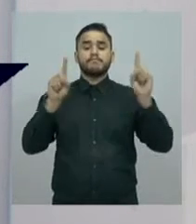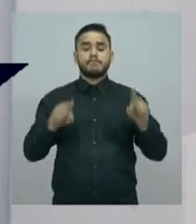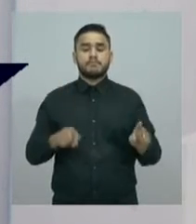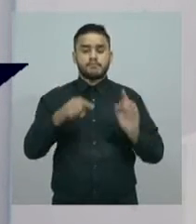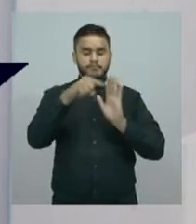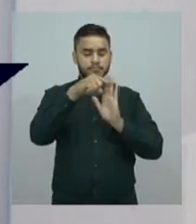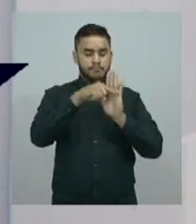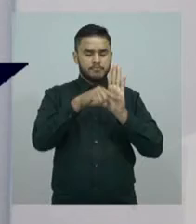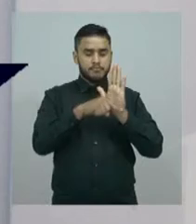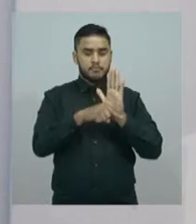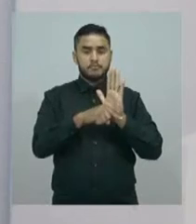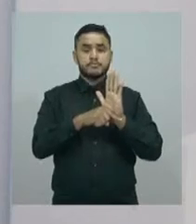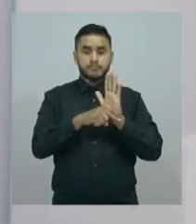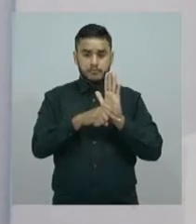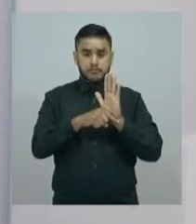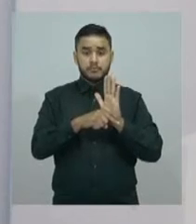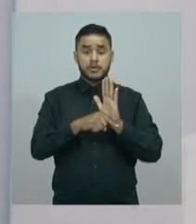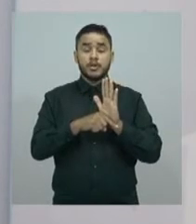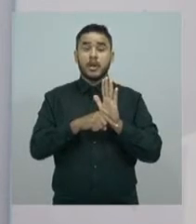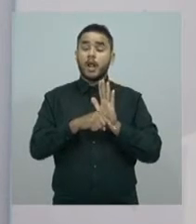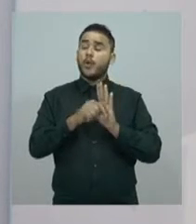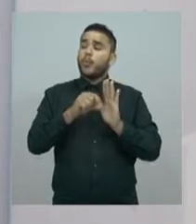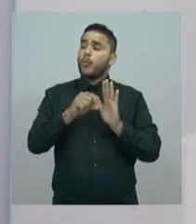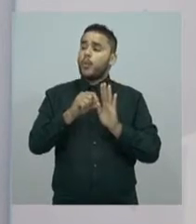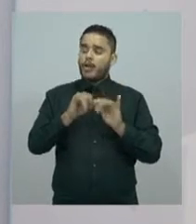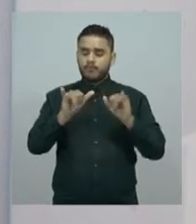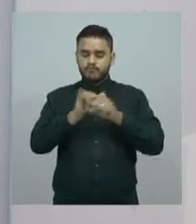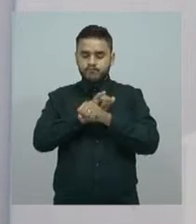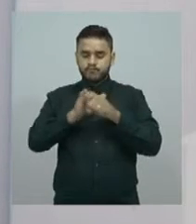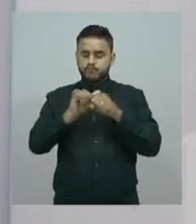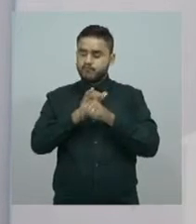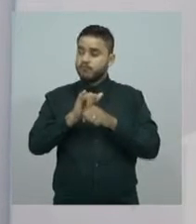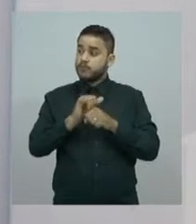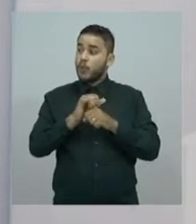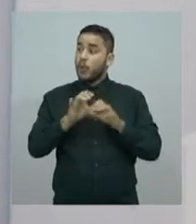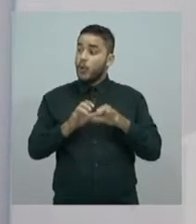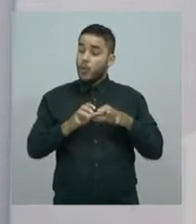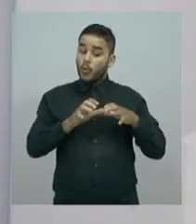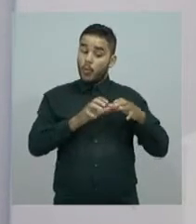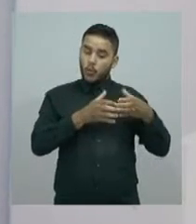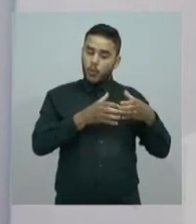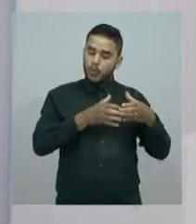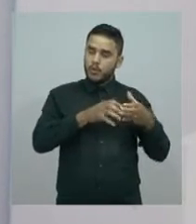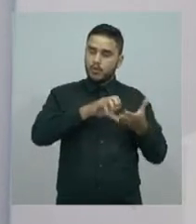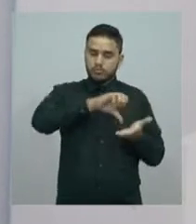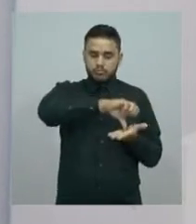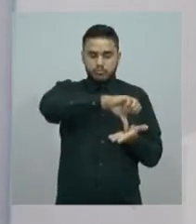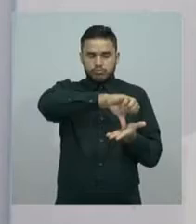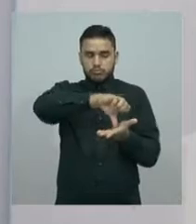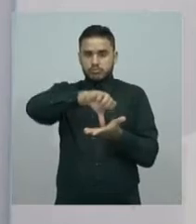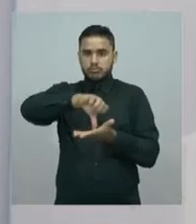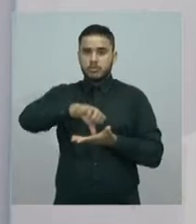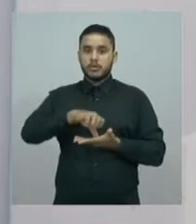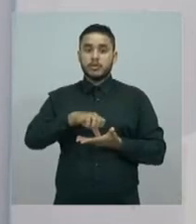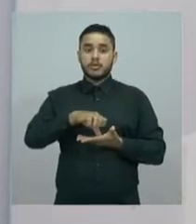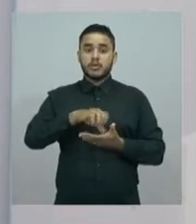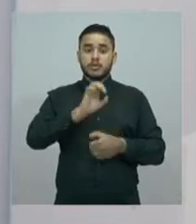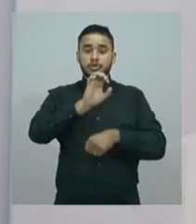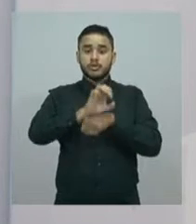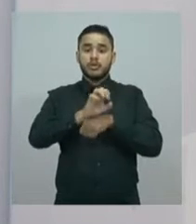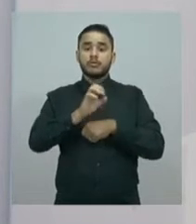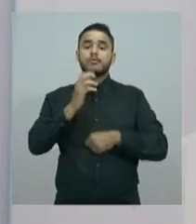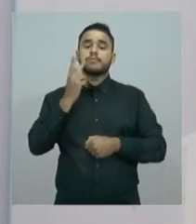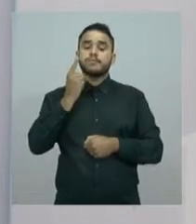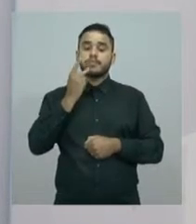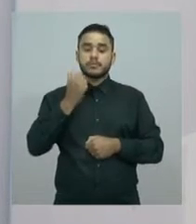núcleos de mediação comunitária do Ministério Público, onde nós temos 13 núcleos espalhados no Ceará, mais